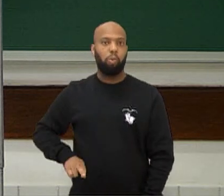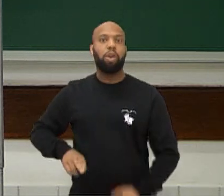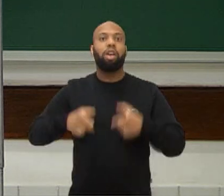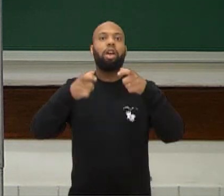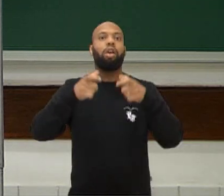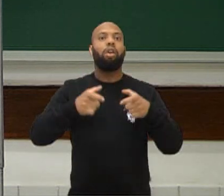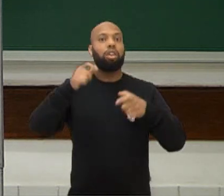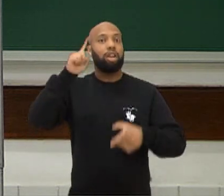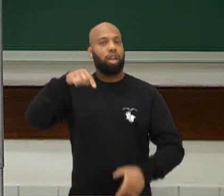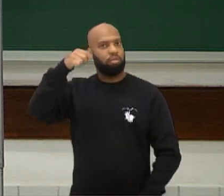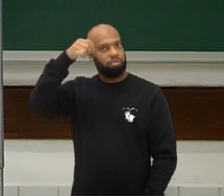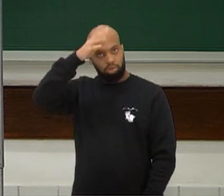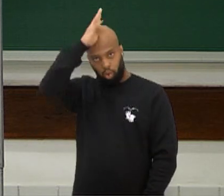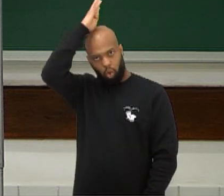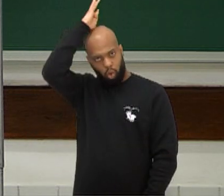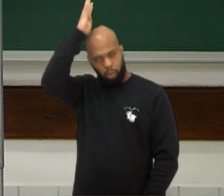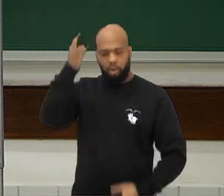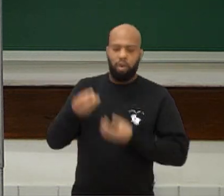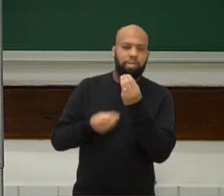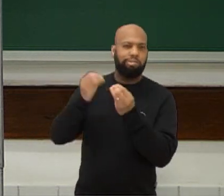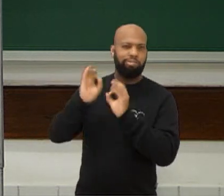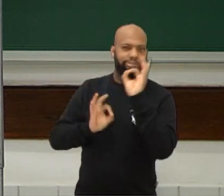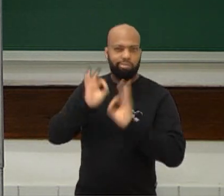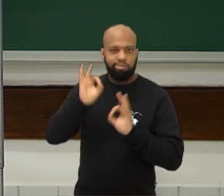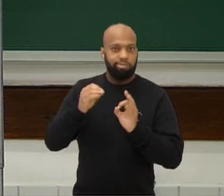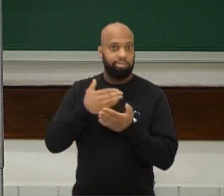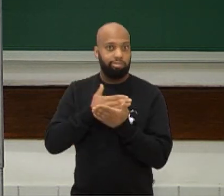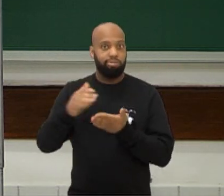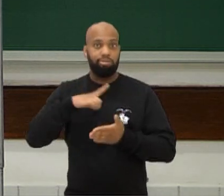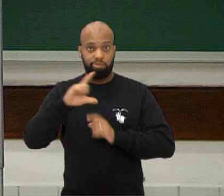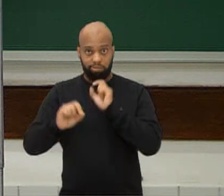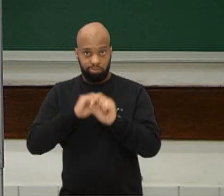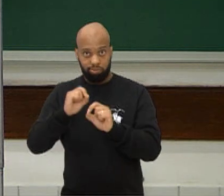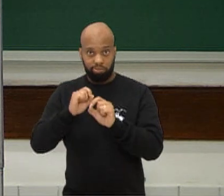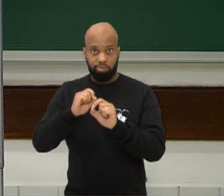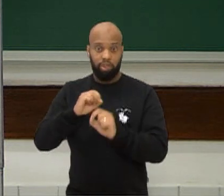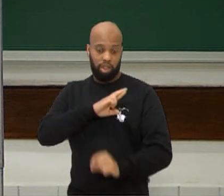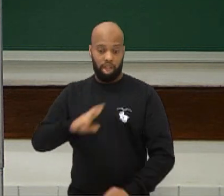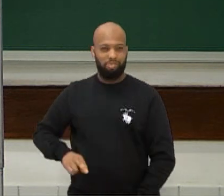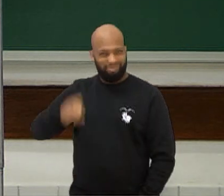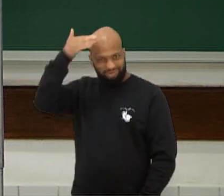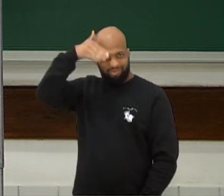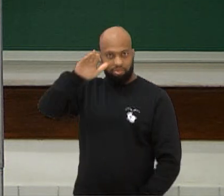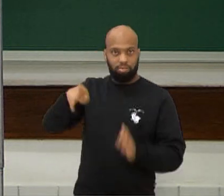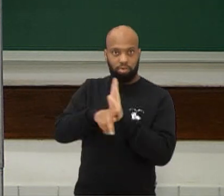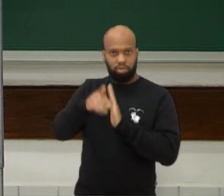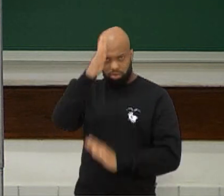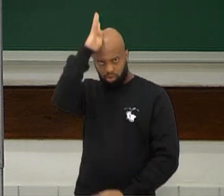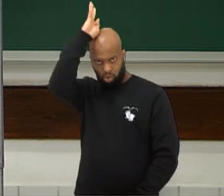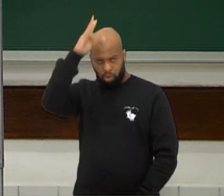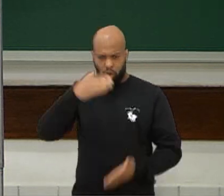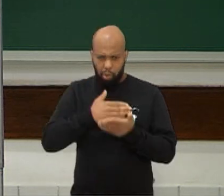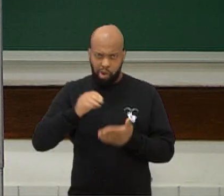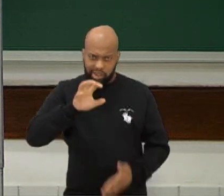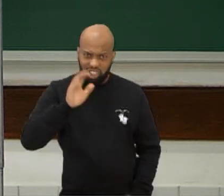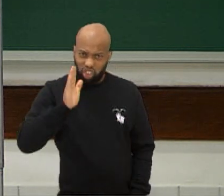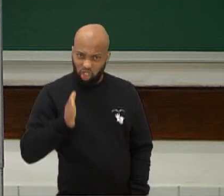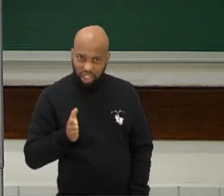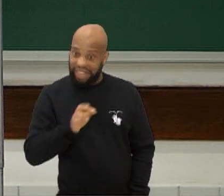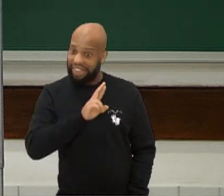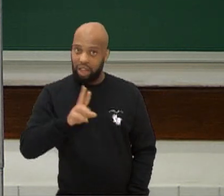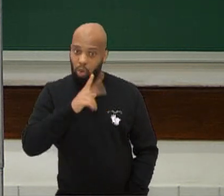República Romana se organizou? Para começar, a República de Roma não começou sendo uma república. Ela começou sendo